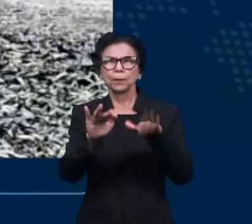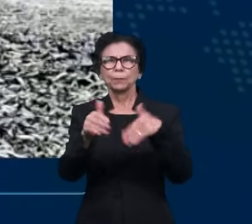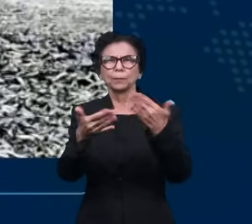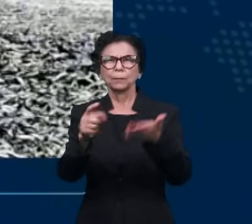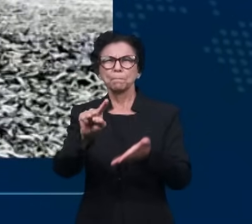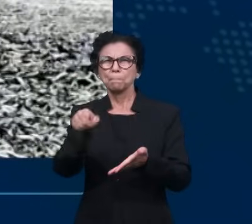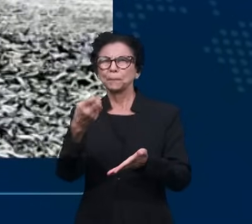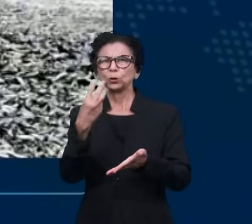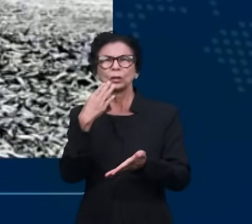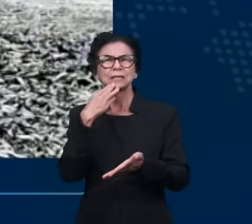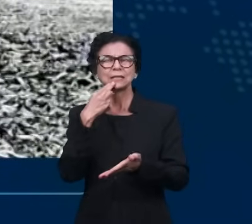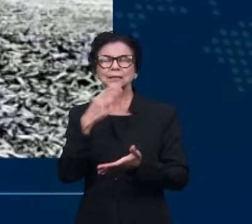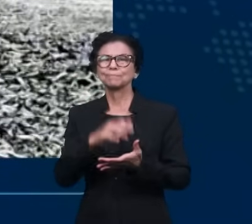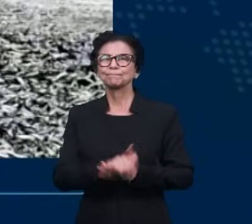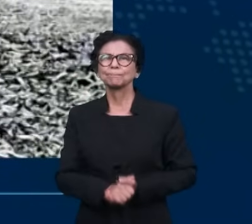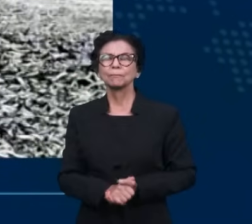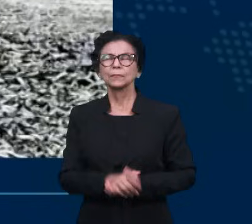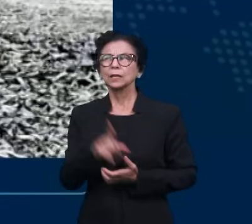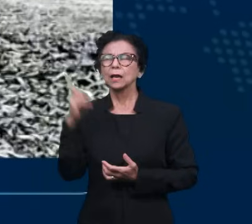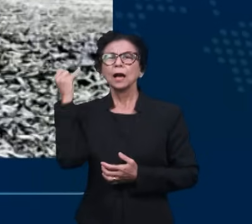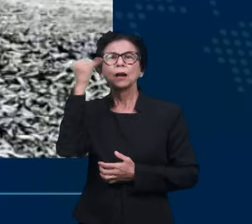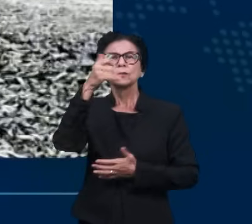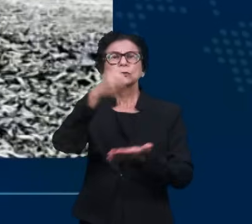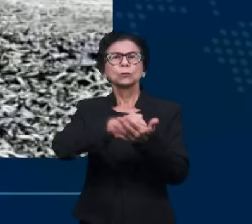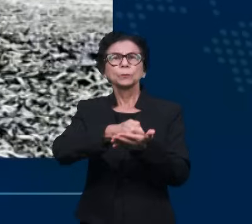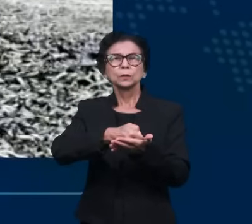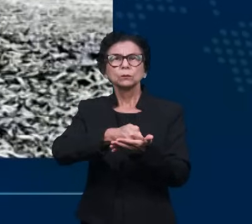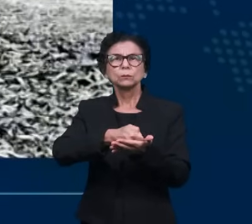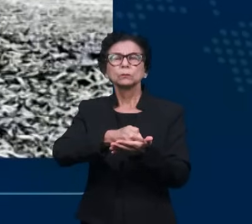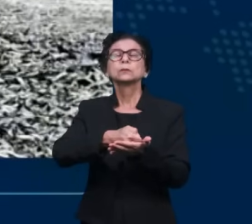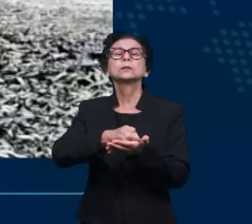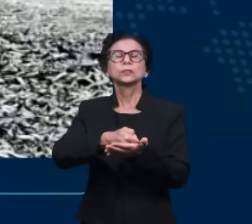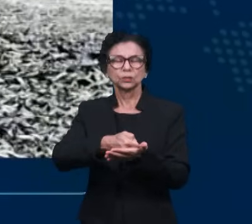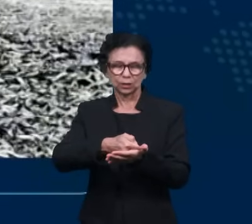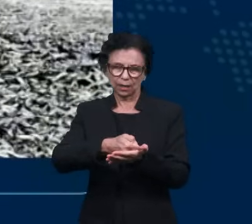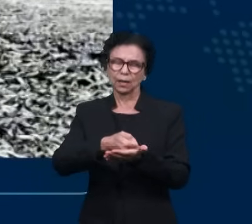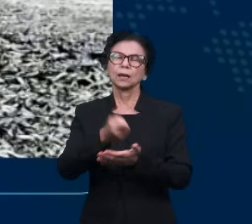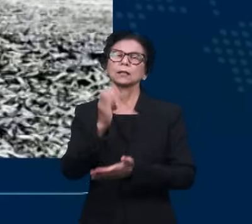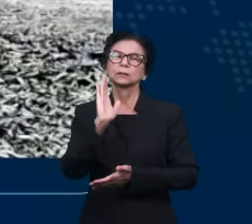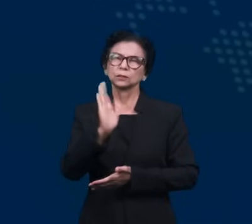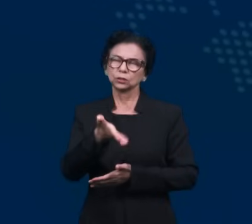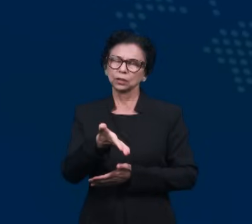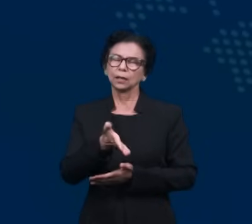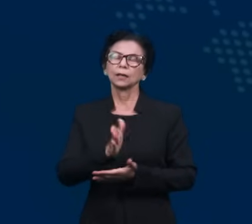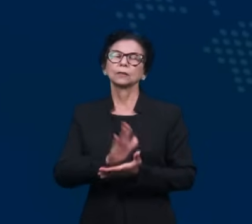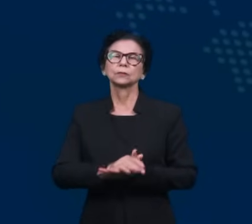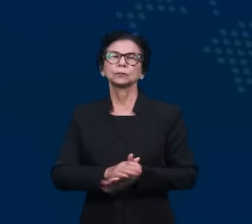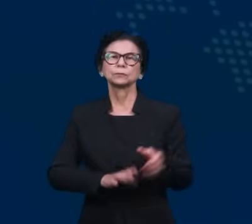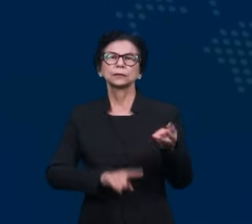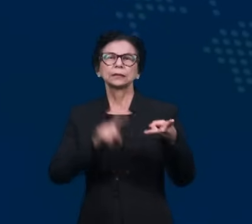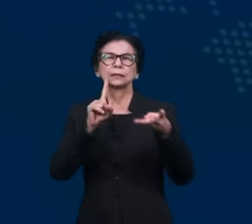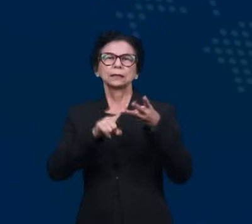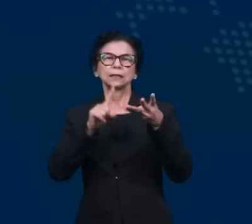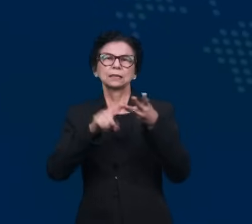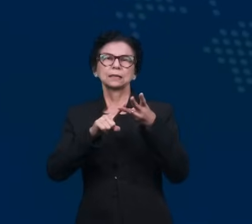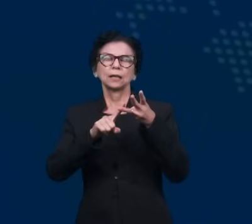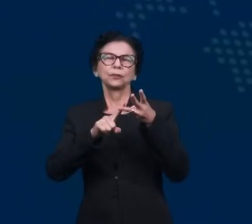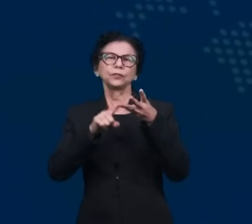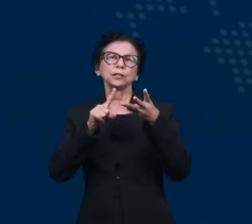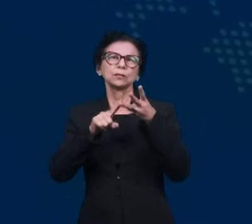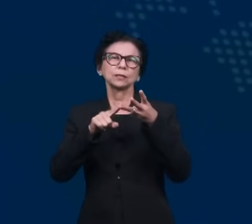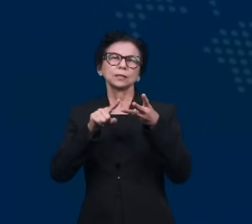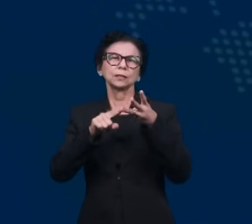mostra. Essa trombeta já tocou, meus irmãos? Sim, já tocou. Vamos à terceira trombeta. Caiu do céu